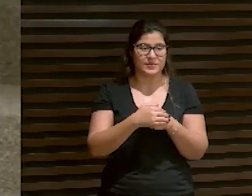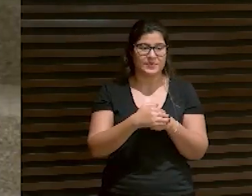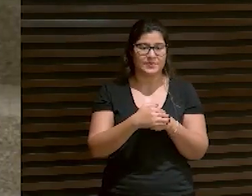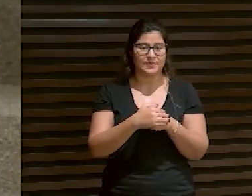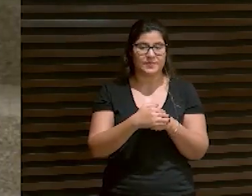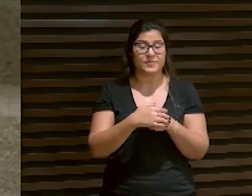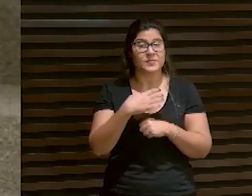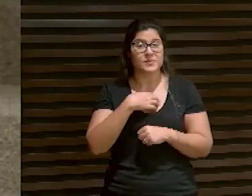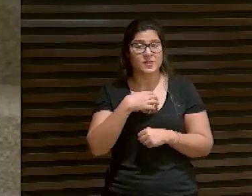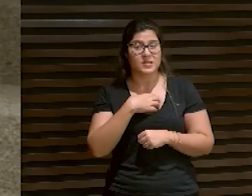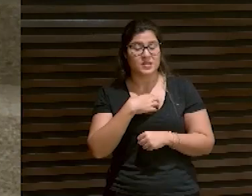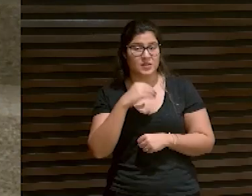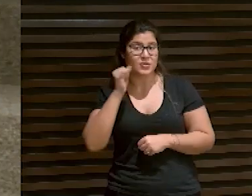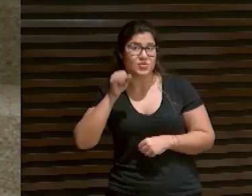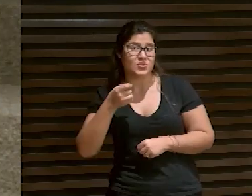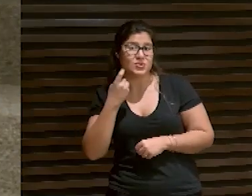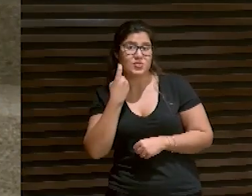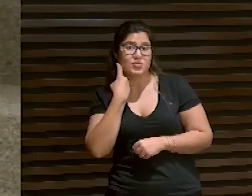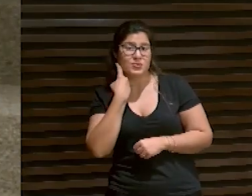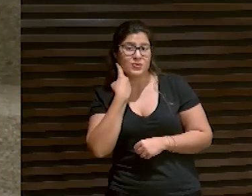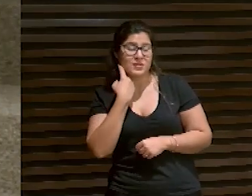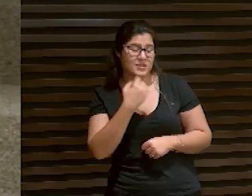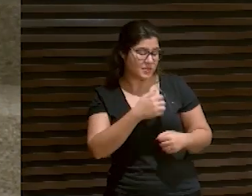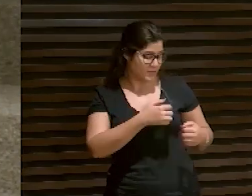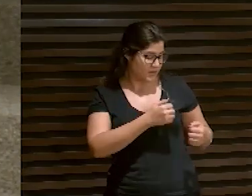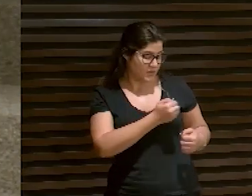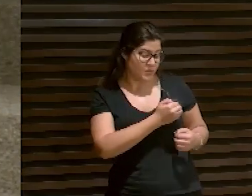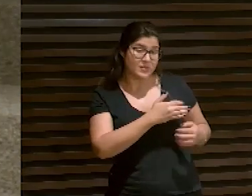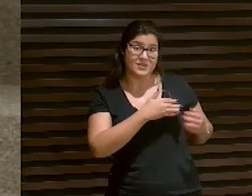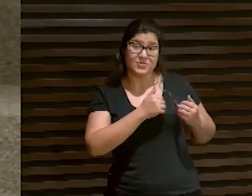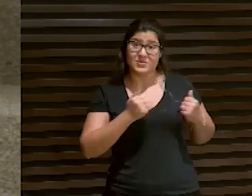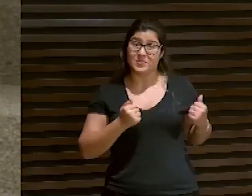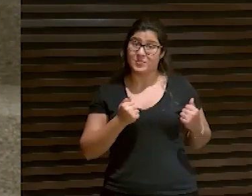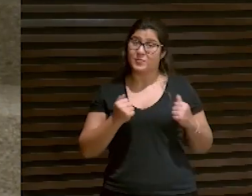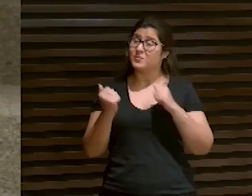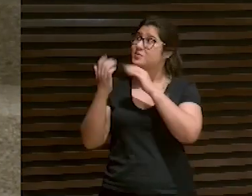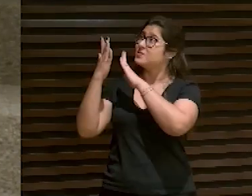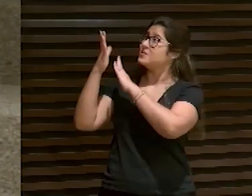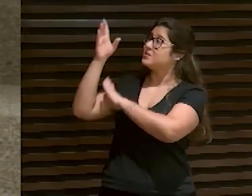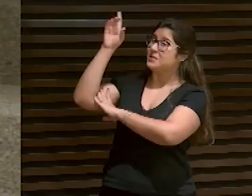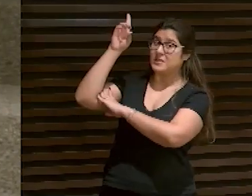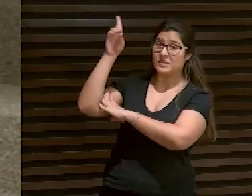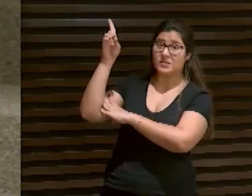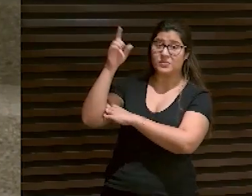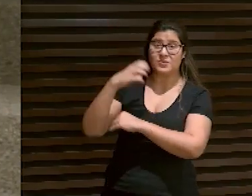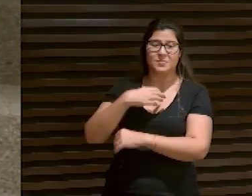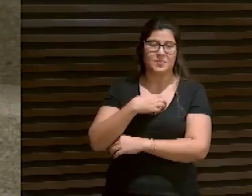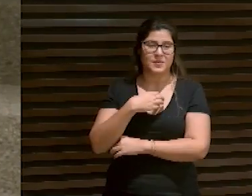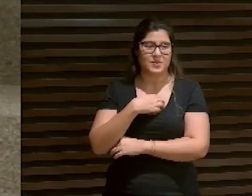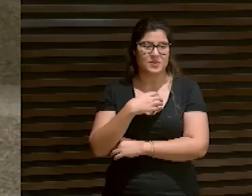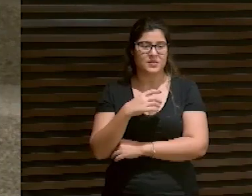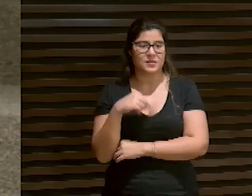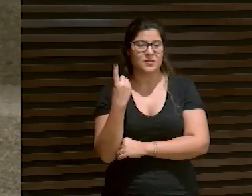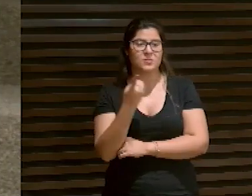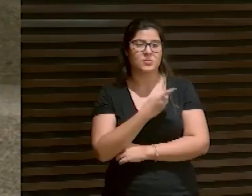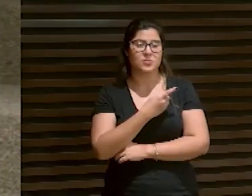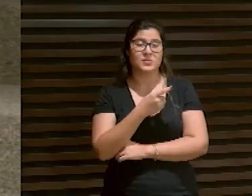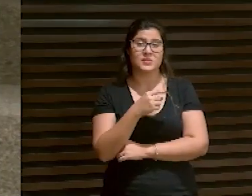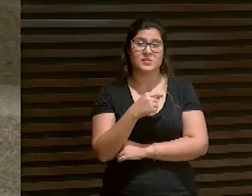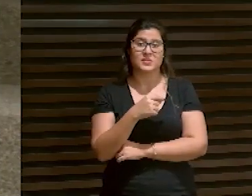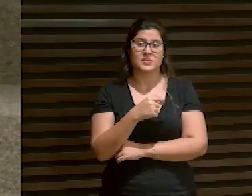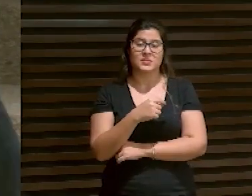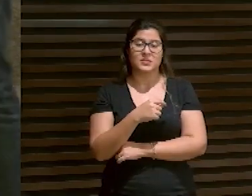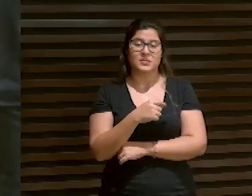forma que Jonas teve o seu coração exposto, quando estava apenas ele e Deus, a mesma forma, irmão, quando nós fazemos